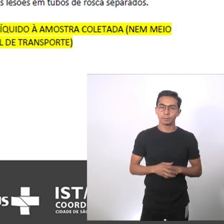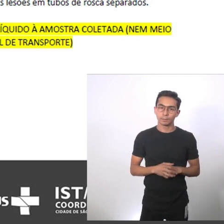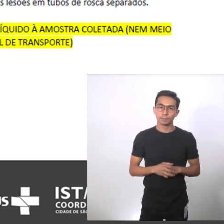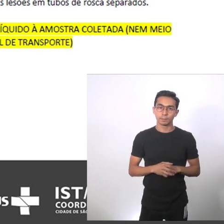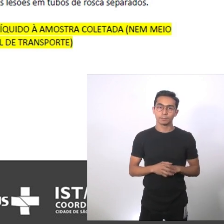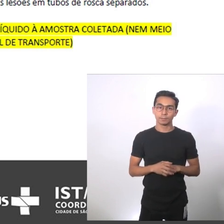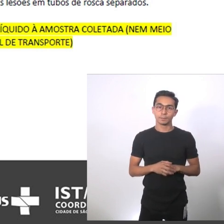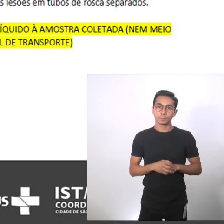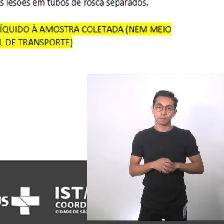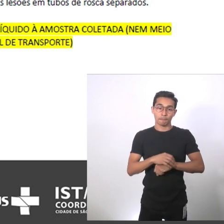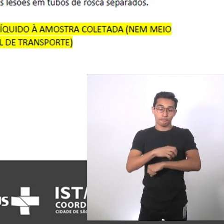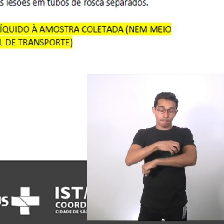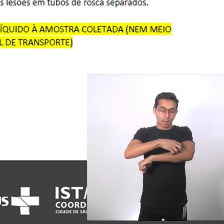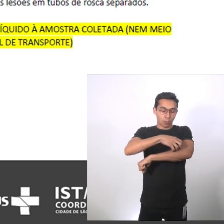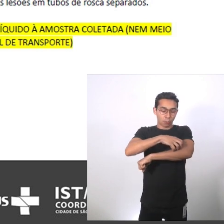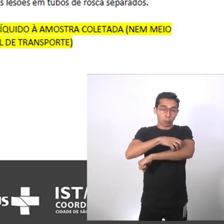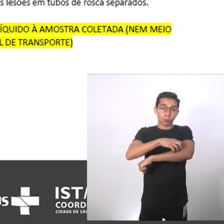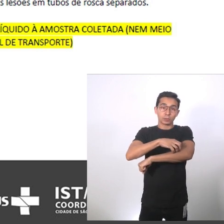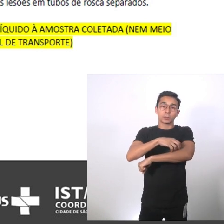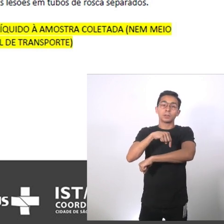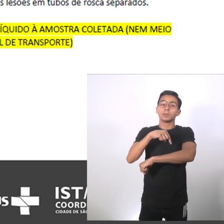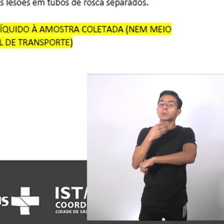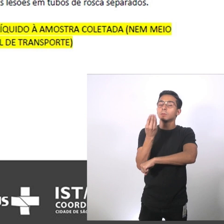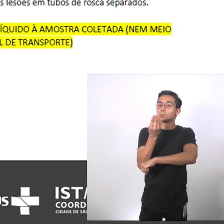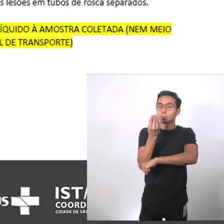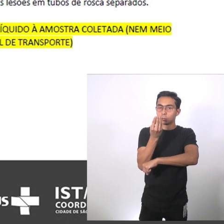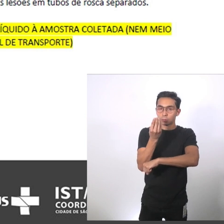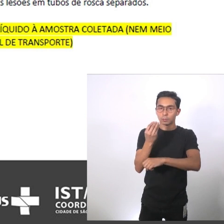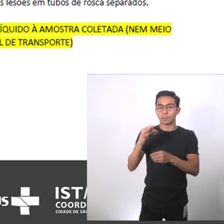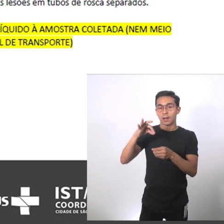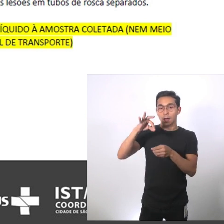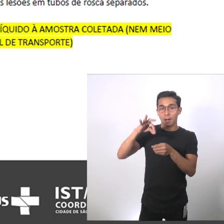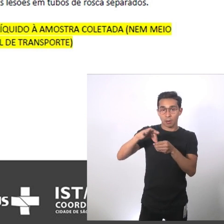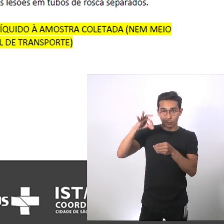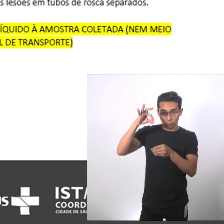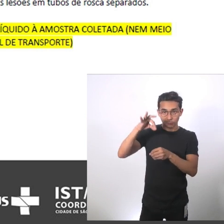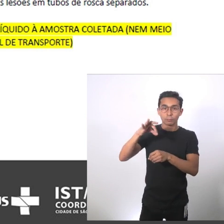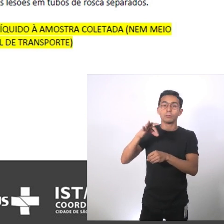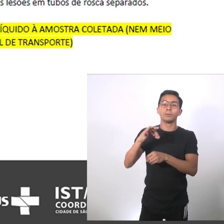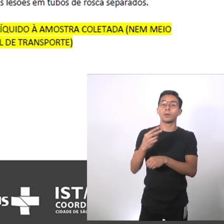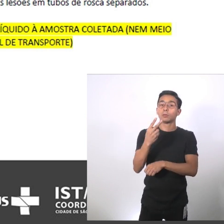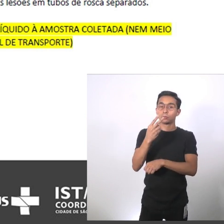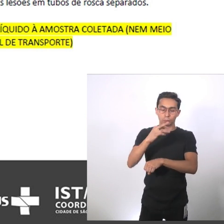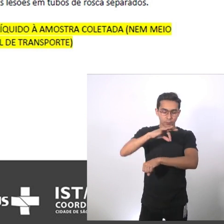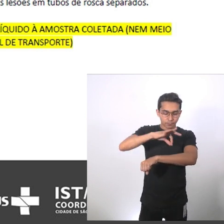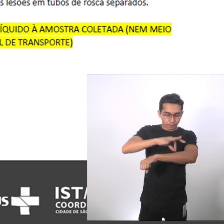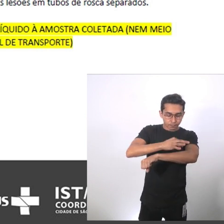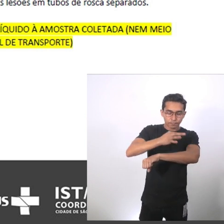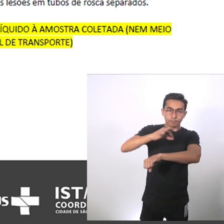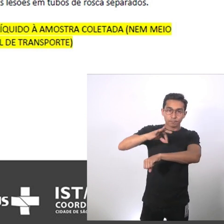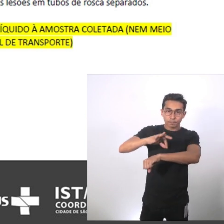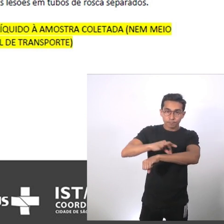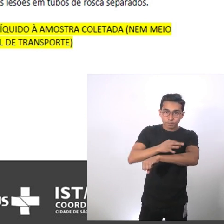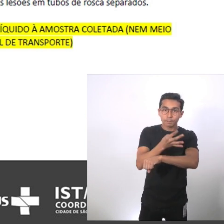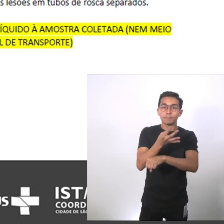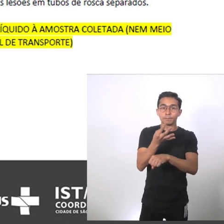agulha, retirar 2 crostas, colocar num tubo também, no